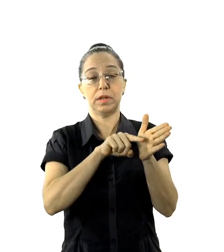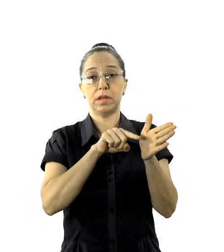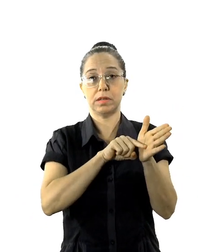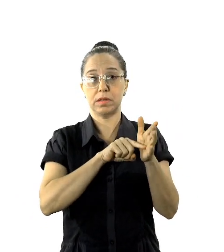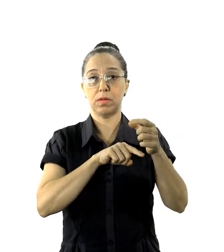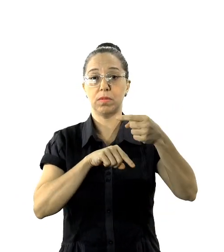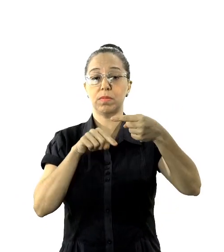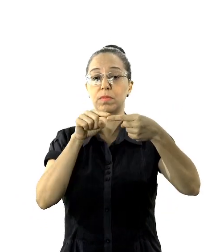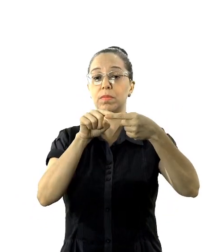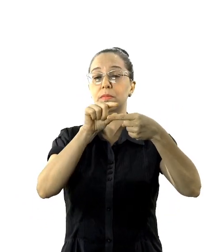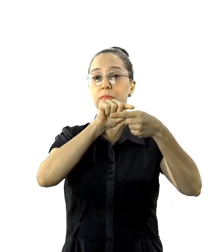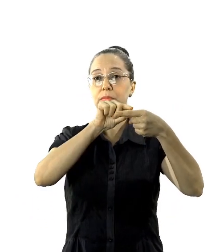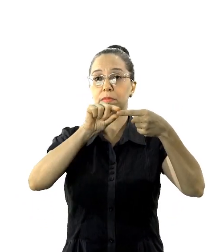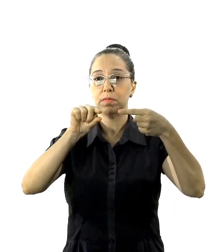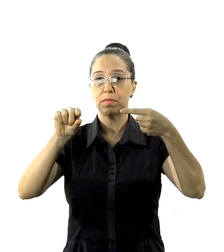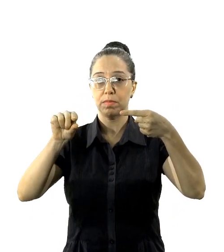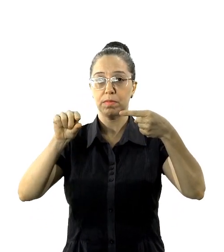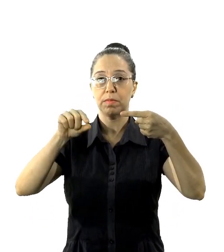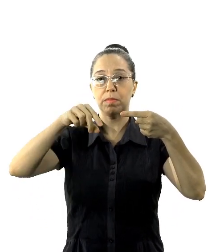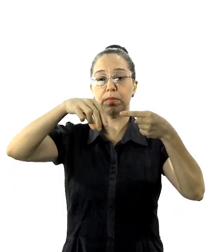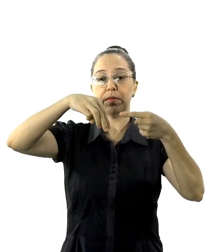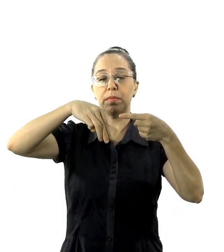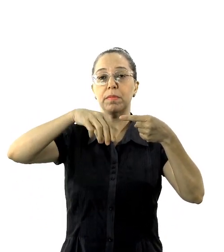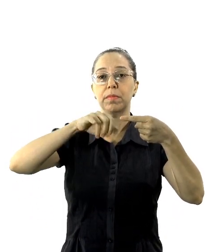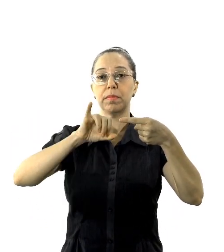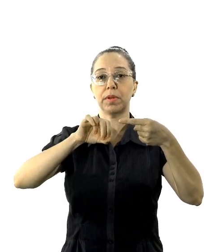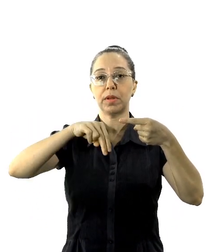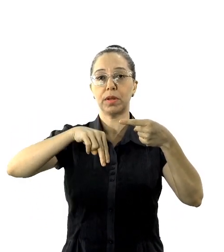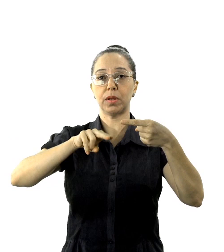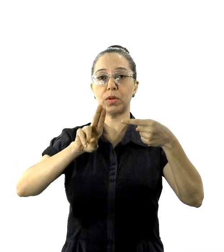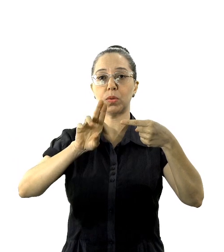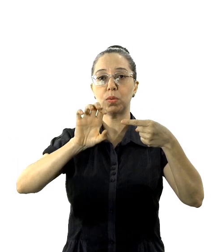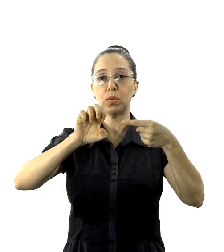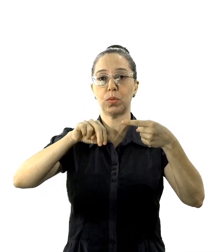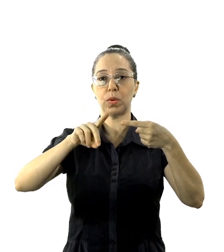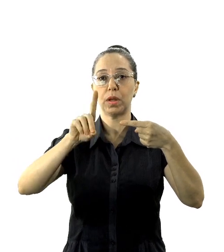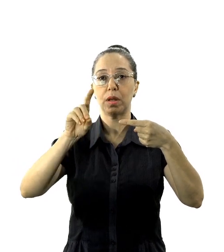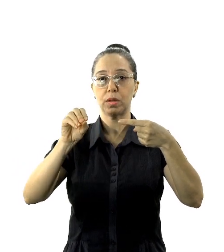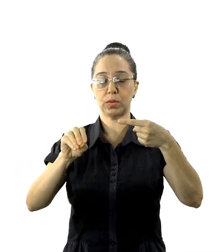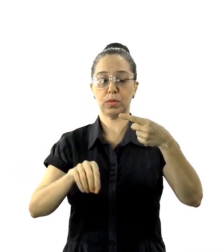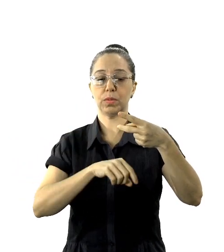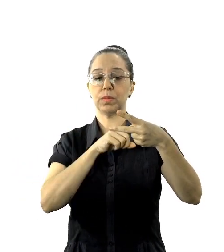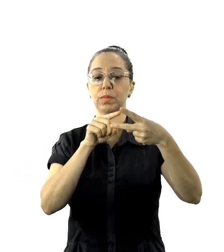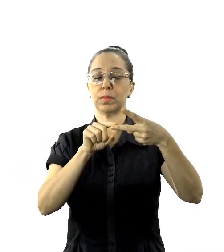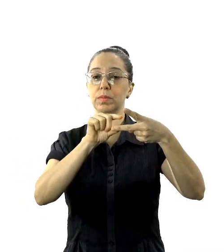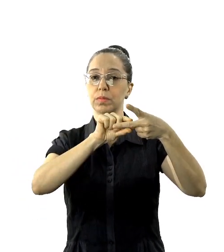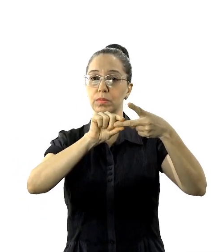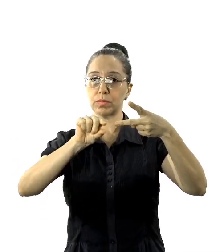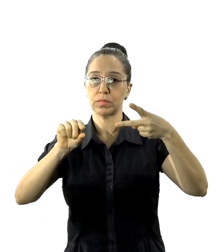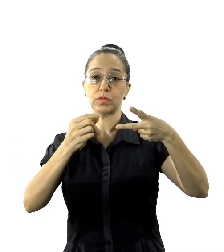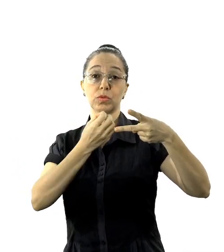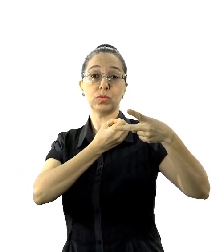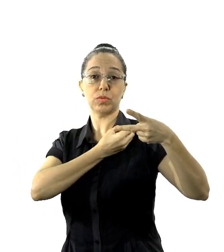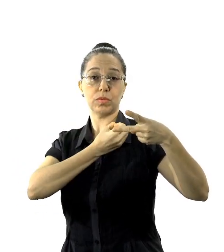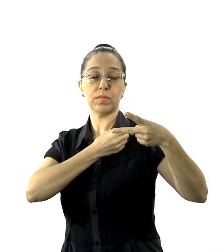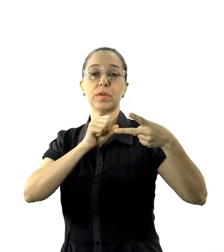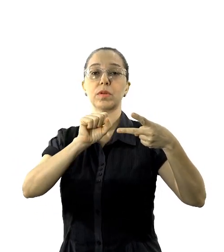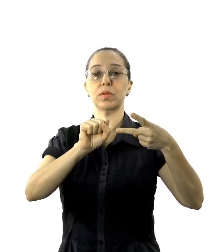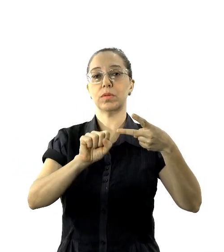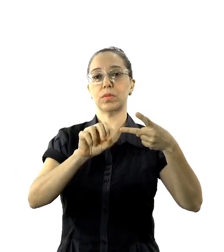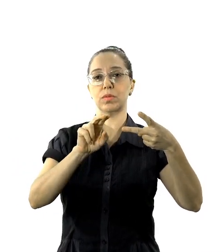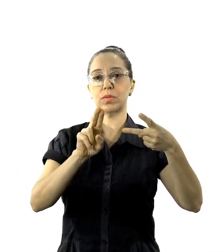número, é chamado de, quem lembra? Minuendo. E o segundo número, que fica logo abaixo do primeiro, é chamado